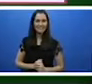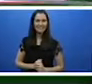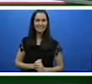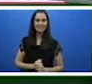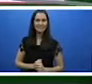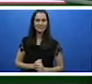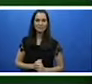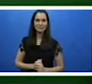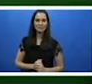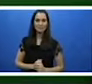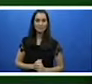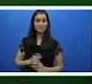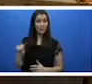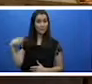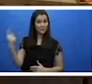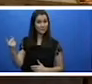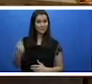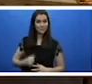Vamos continuar.